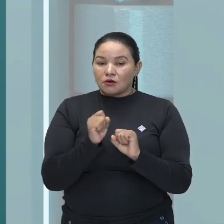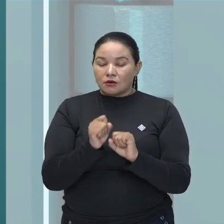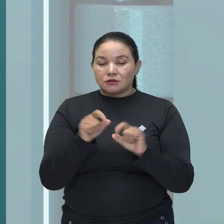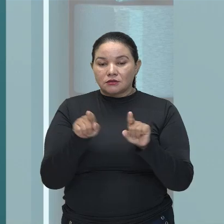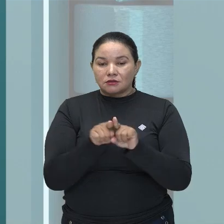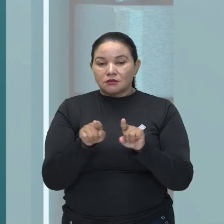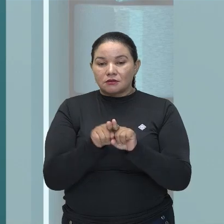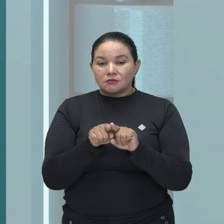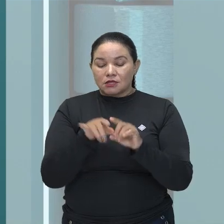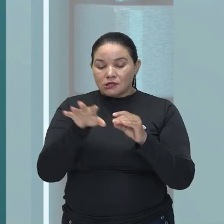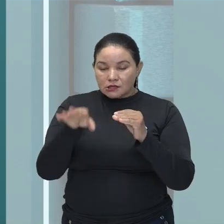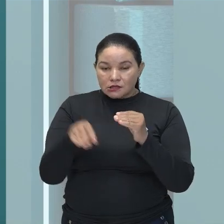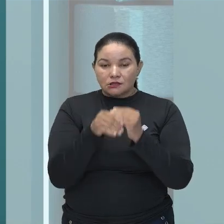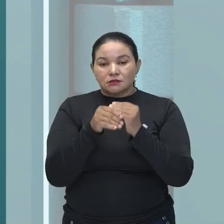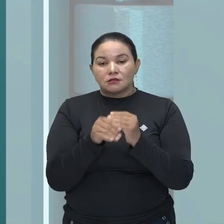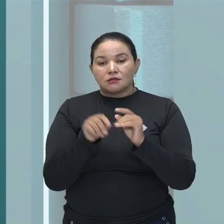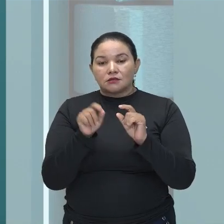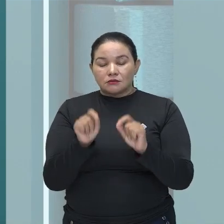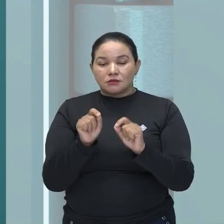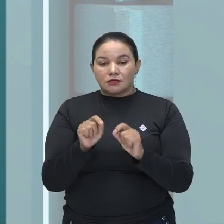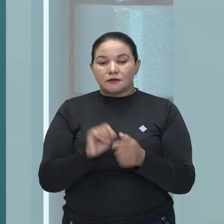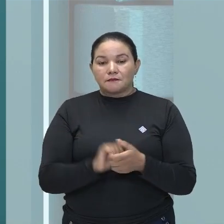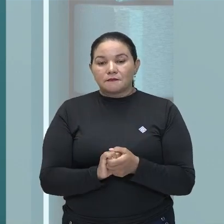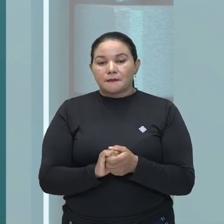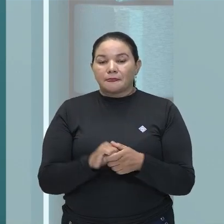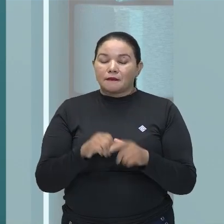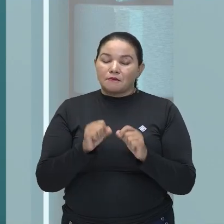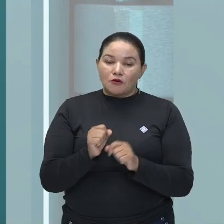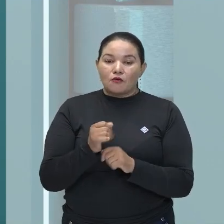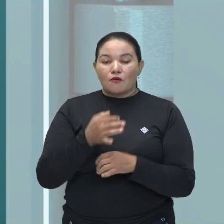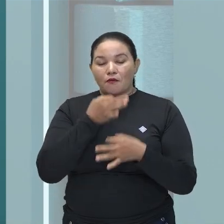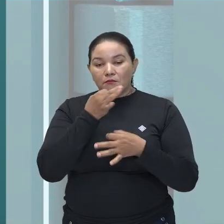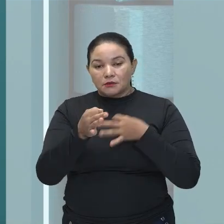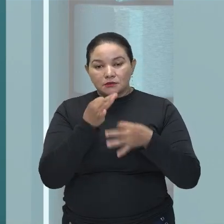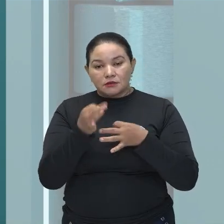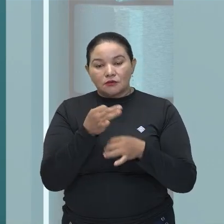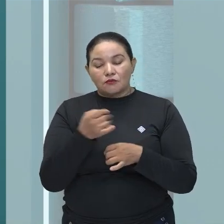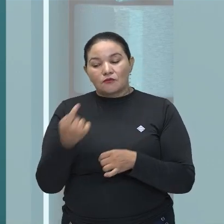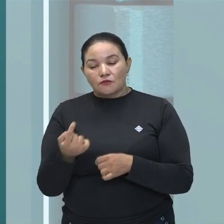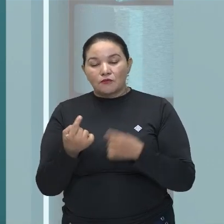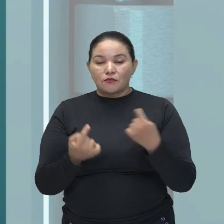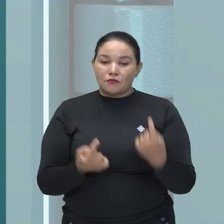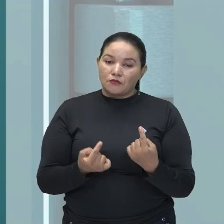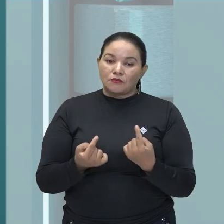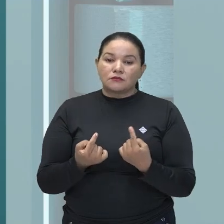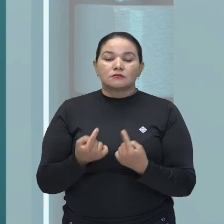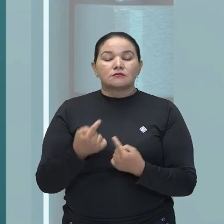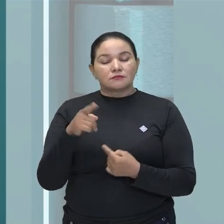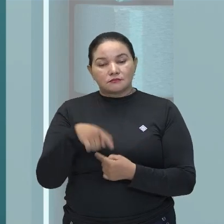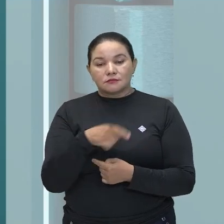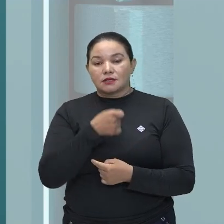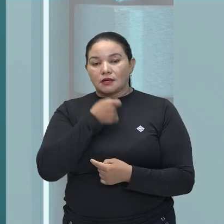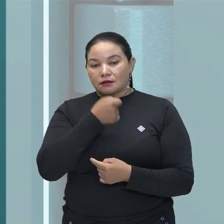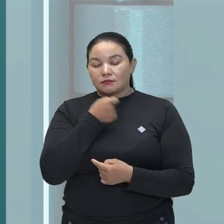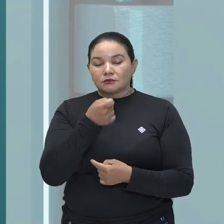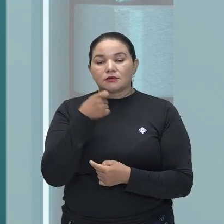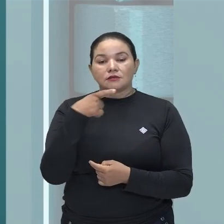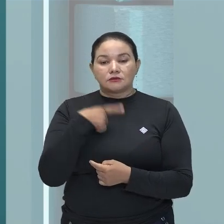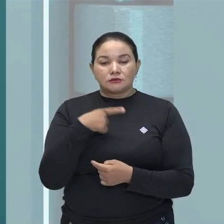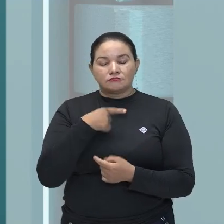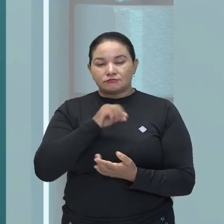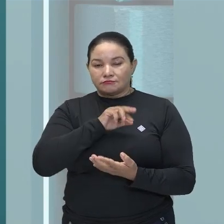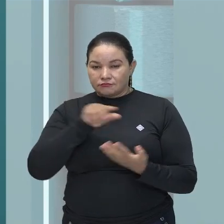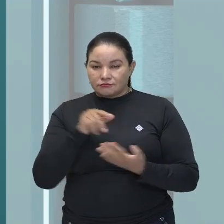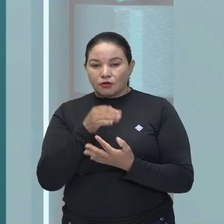ter uma tendência, né, de um lado ou de outro. Então, a reportagem ela tem esse viés ali opinativo,